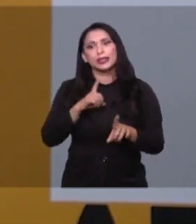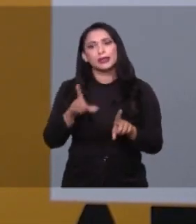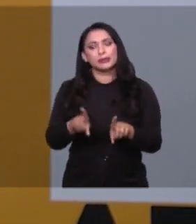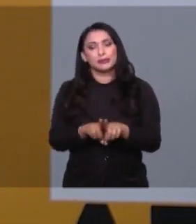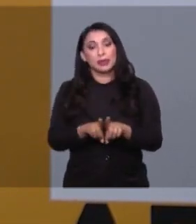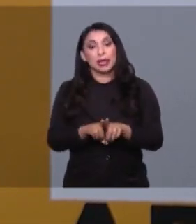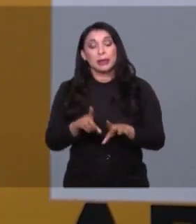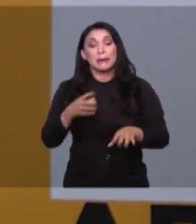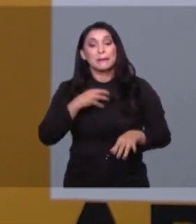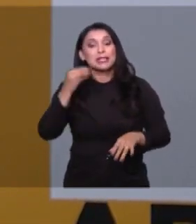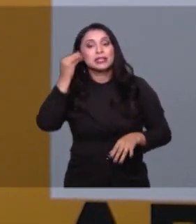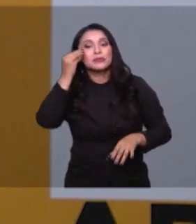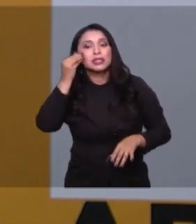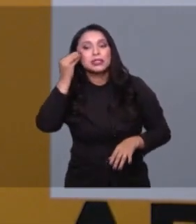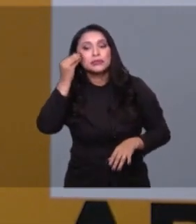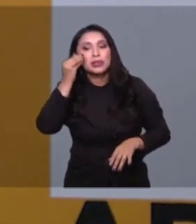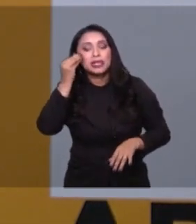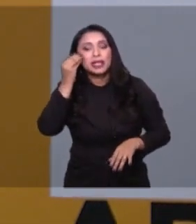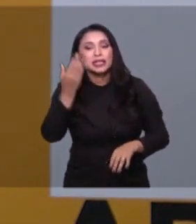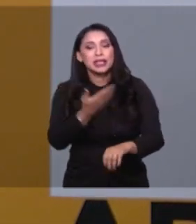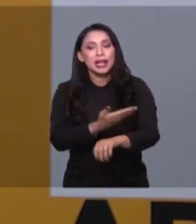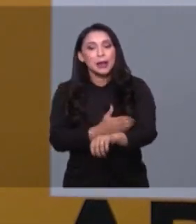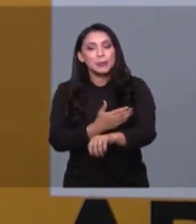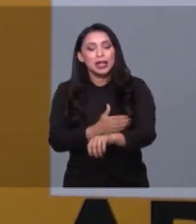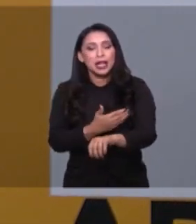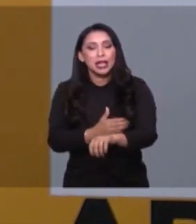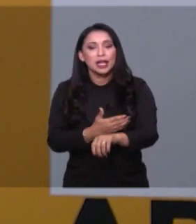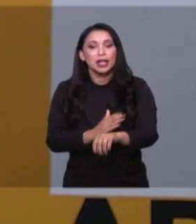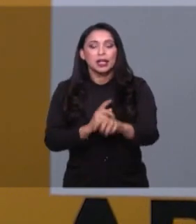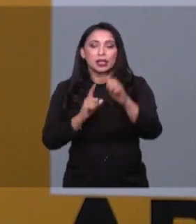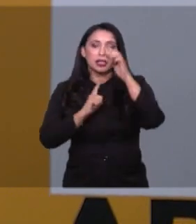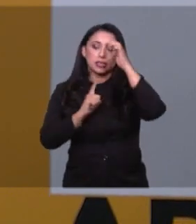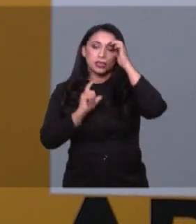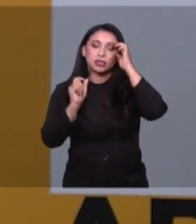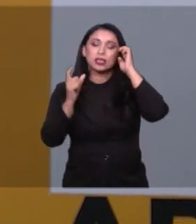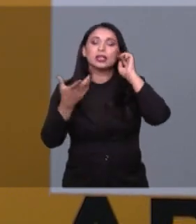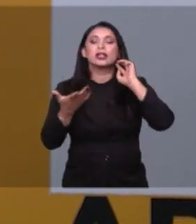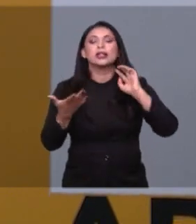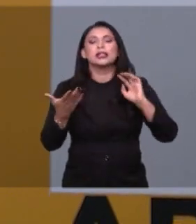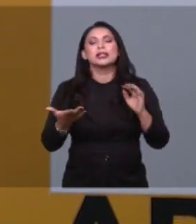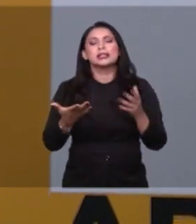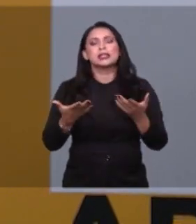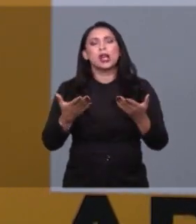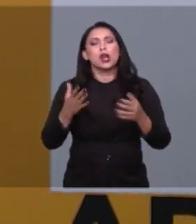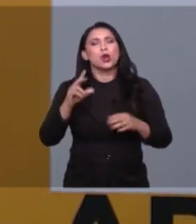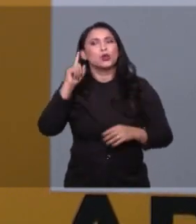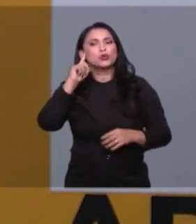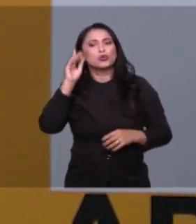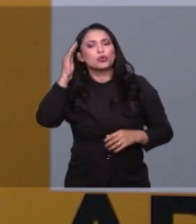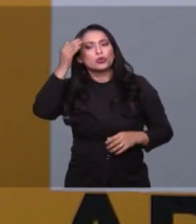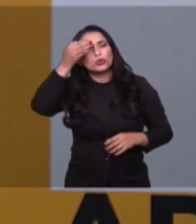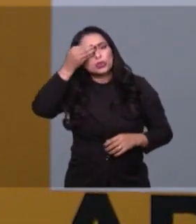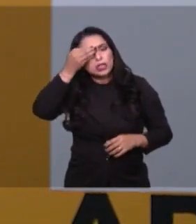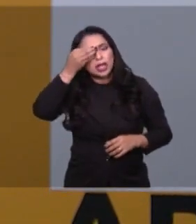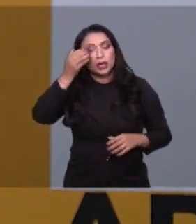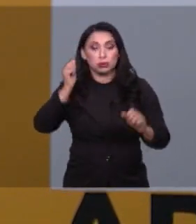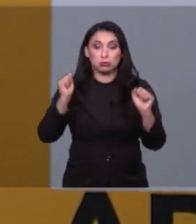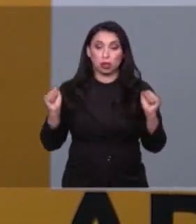na prática, aí eu consegui desenvolver. Surdo e cego, ele pode ser